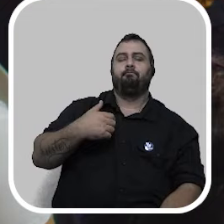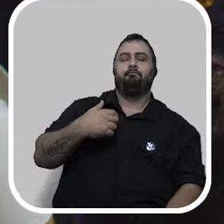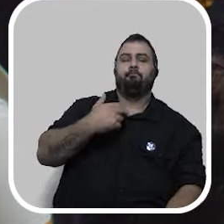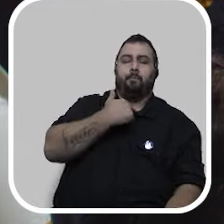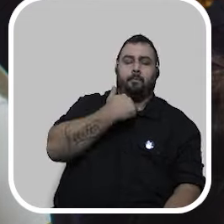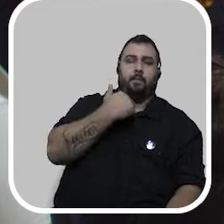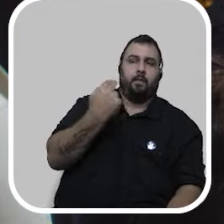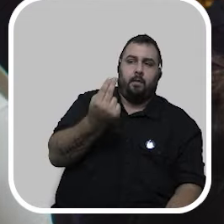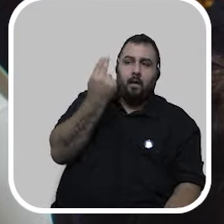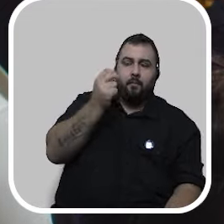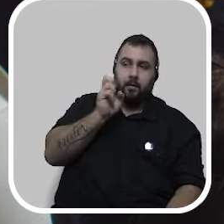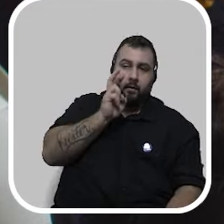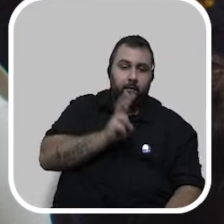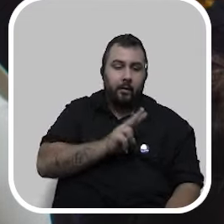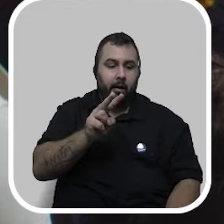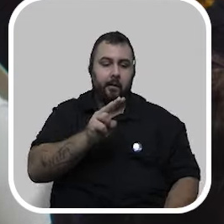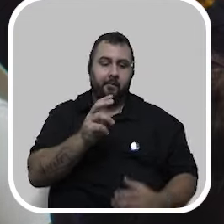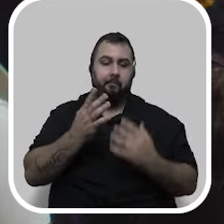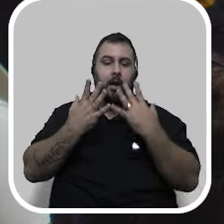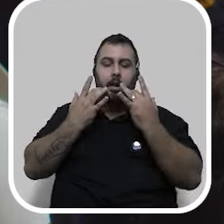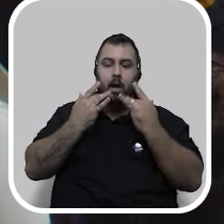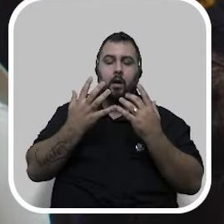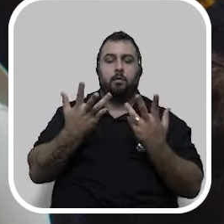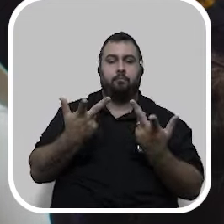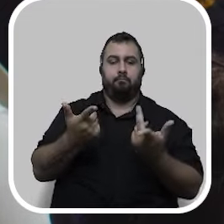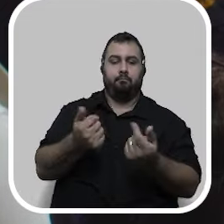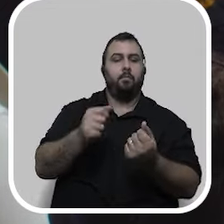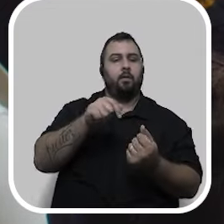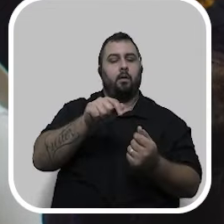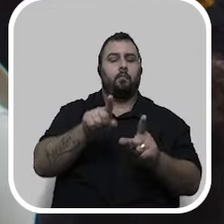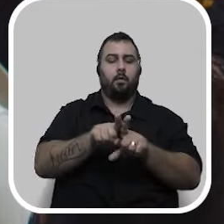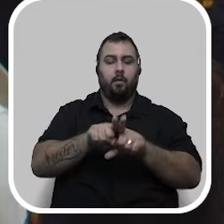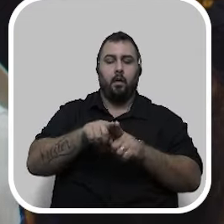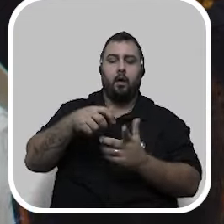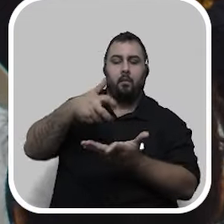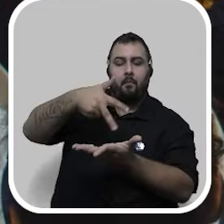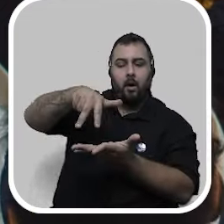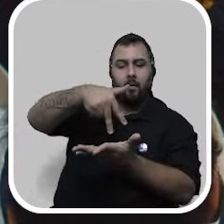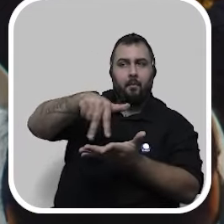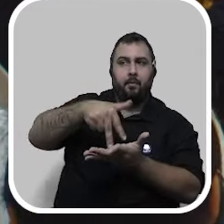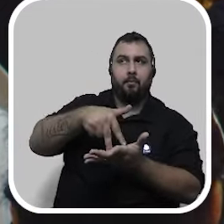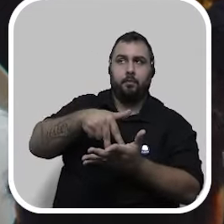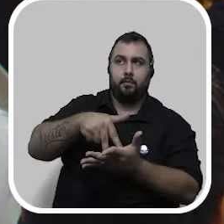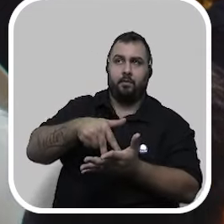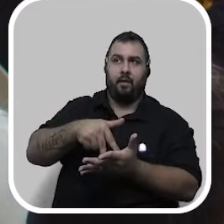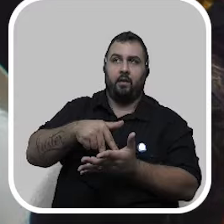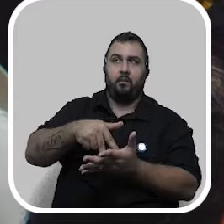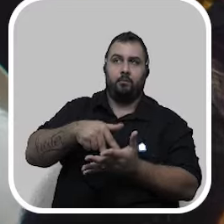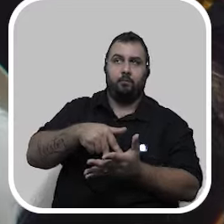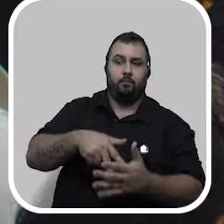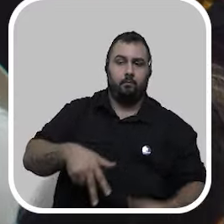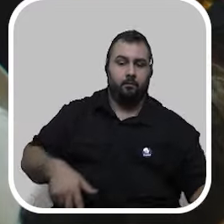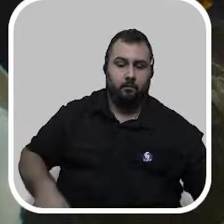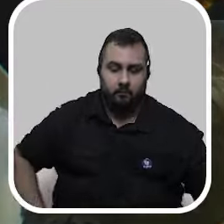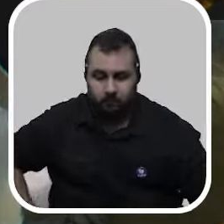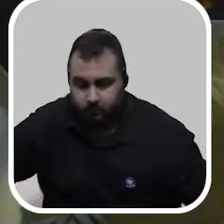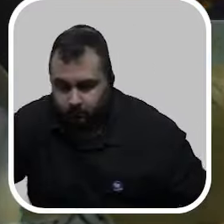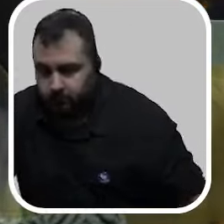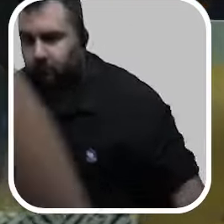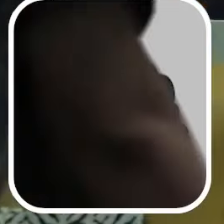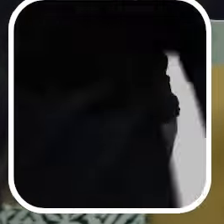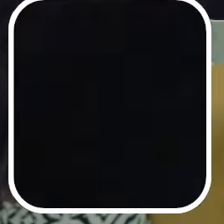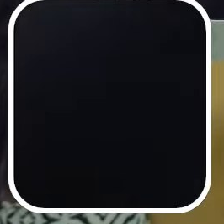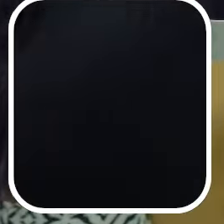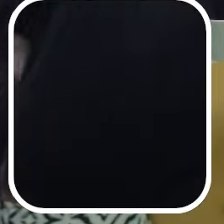o espetáculo e o desenvolver de algumas coreografias bom eh primeiro Ótima pergunta